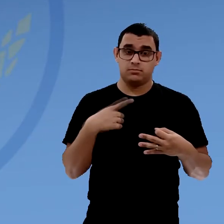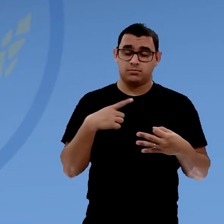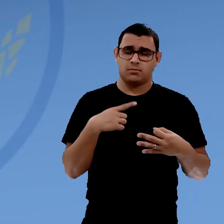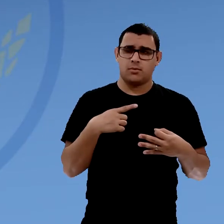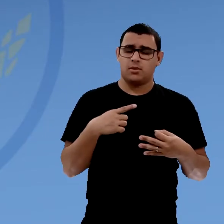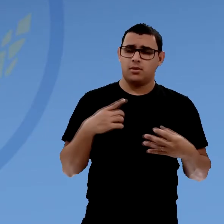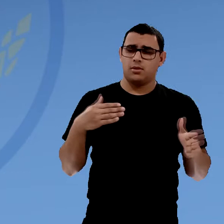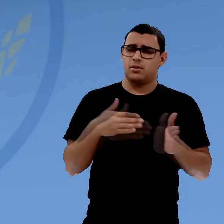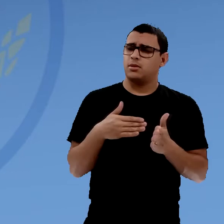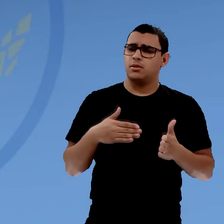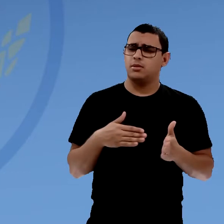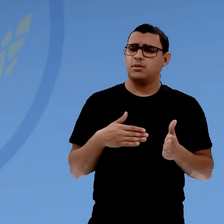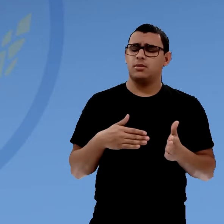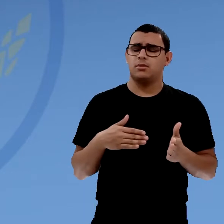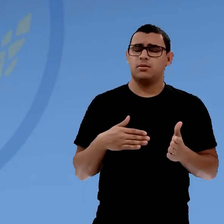até uma própria